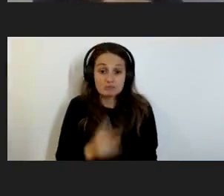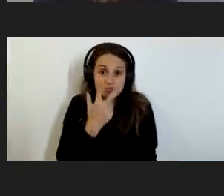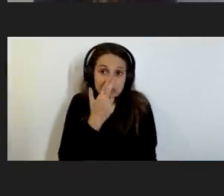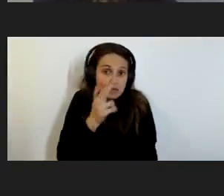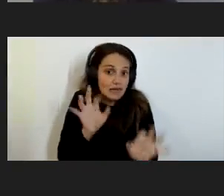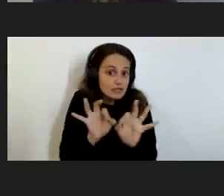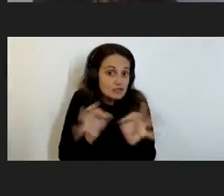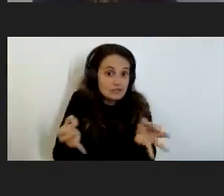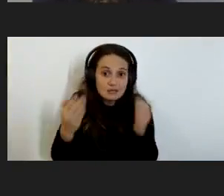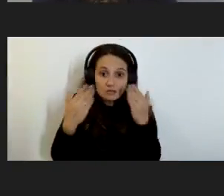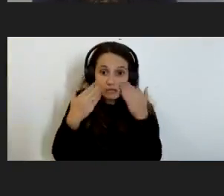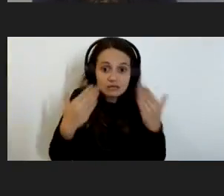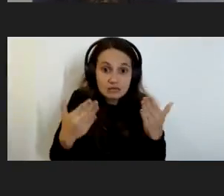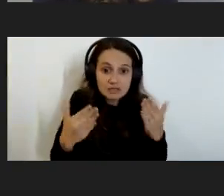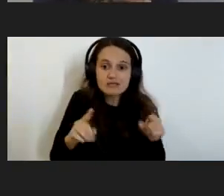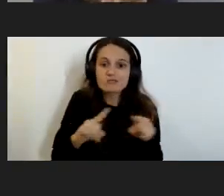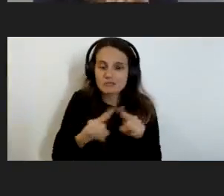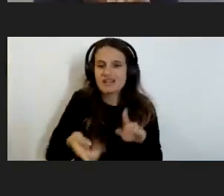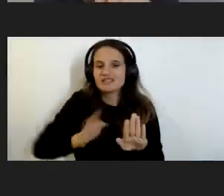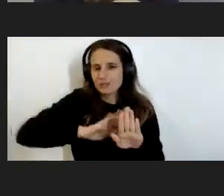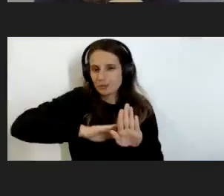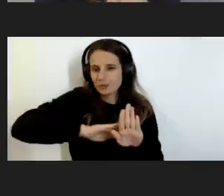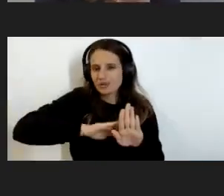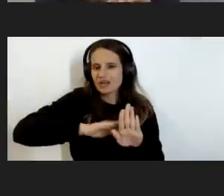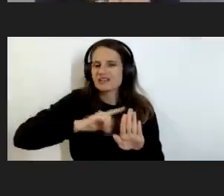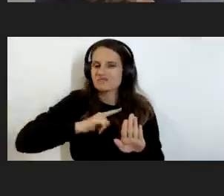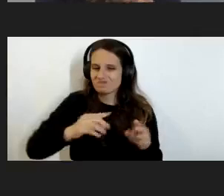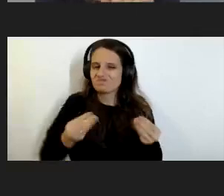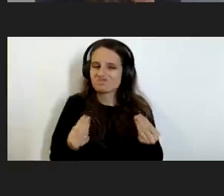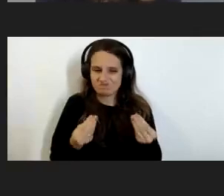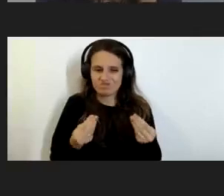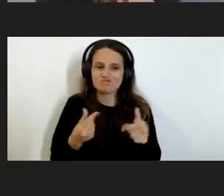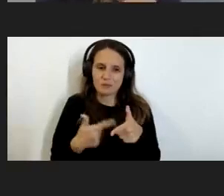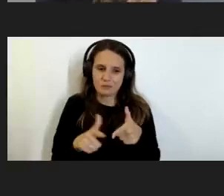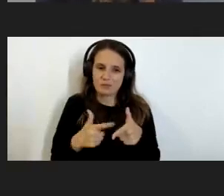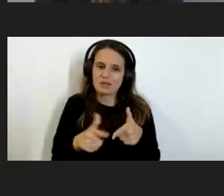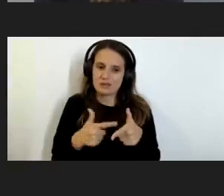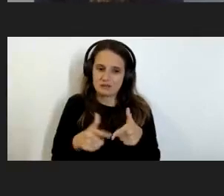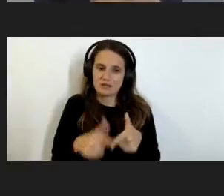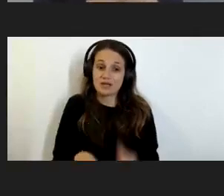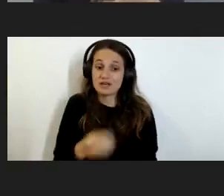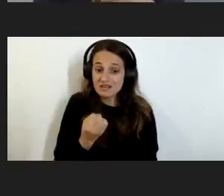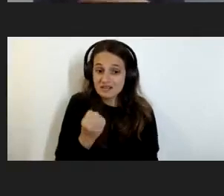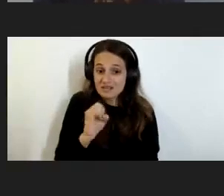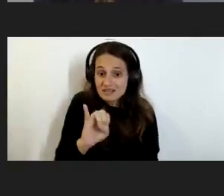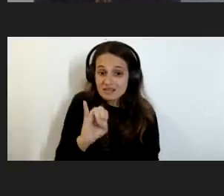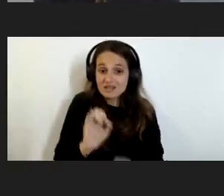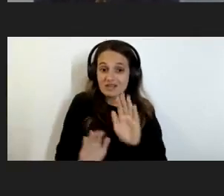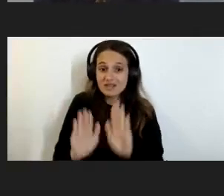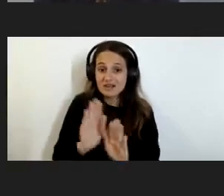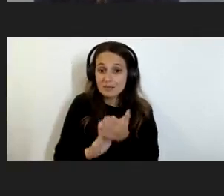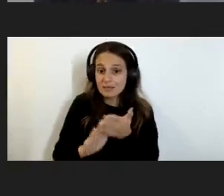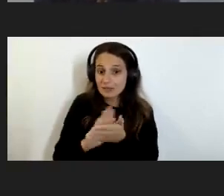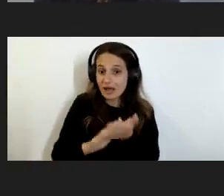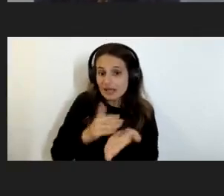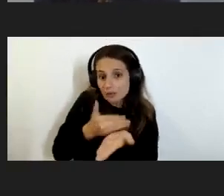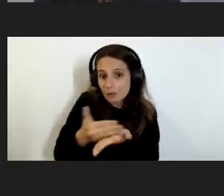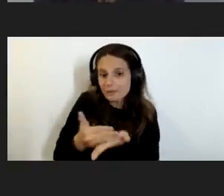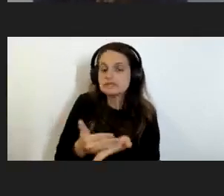simples, mas que tem um prognóstico ruim, se não for tratada logo de início,